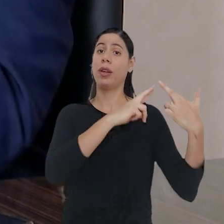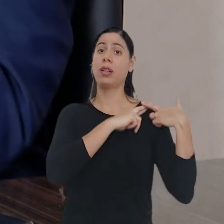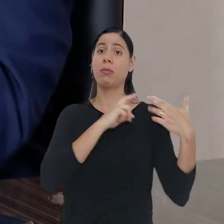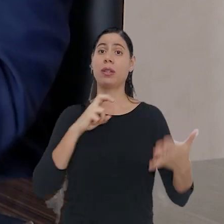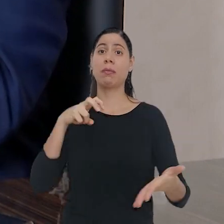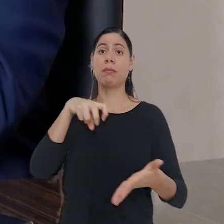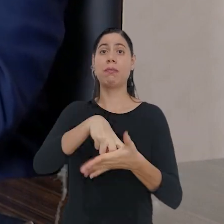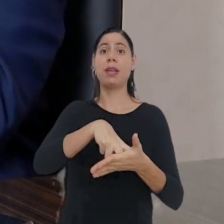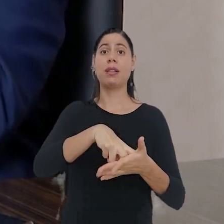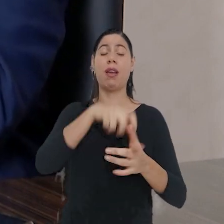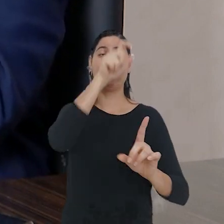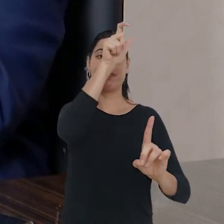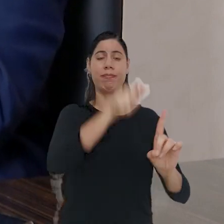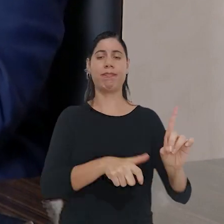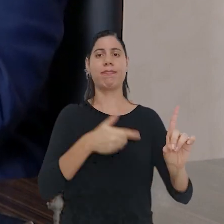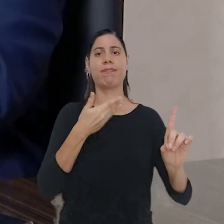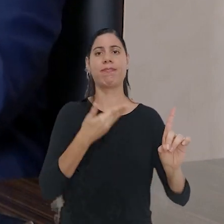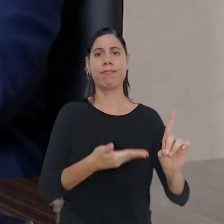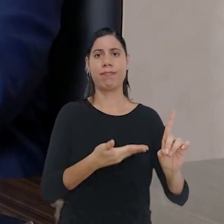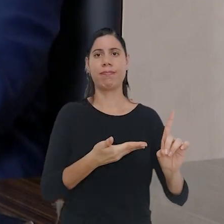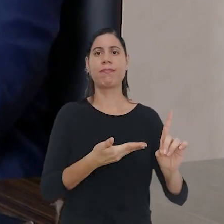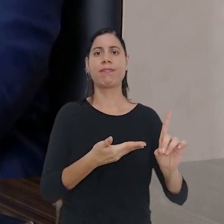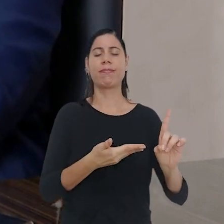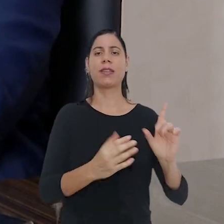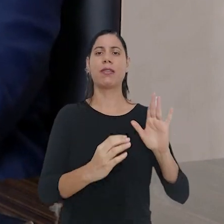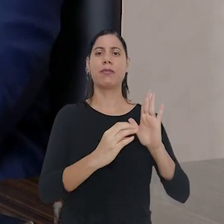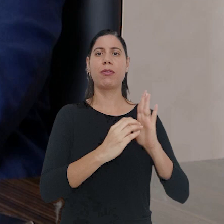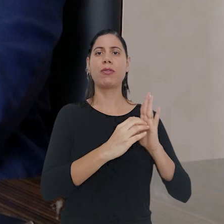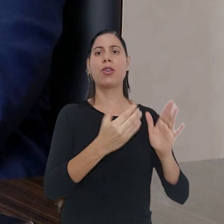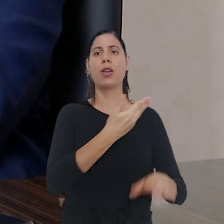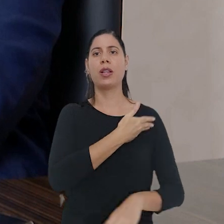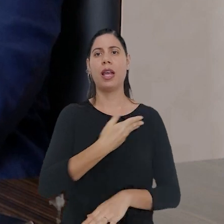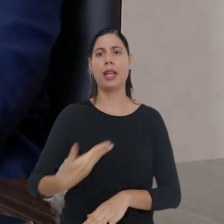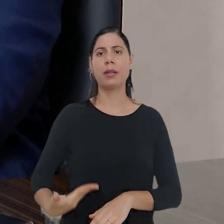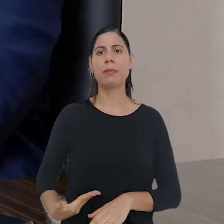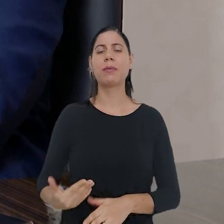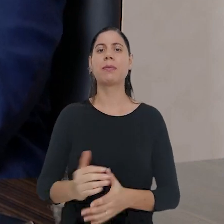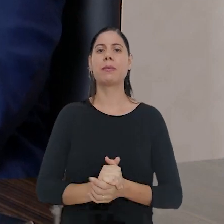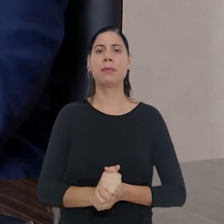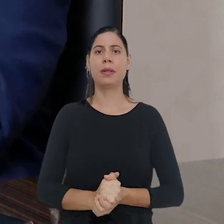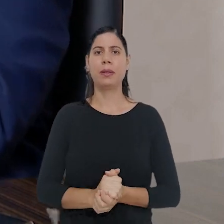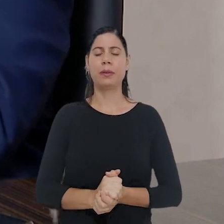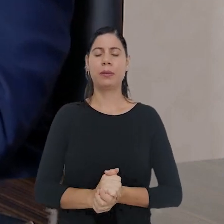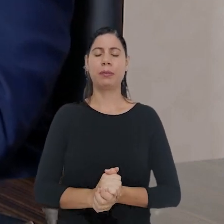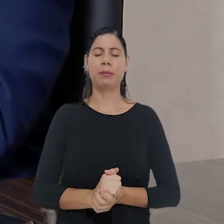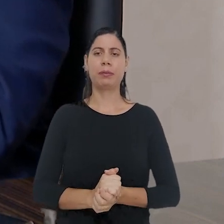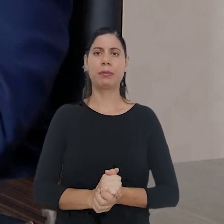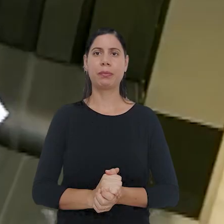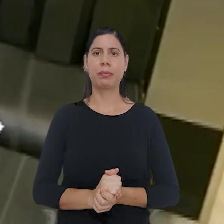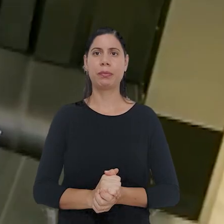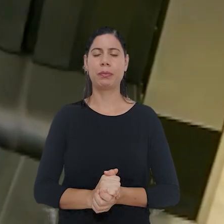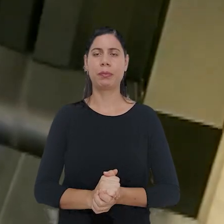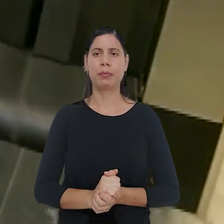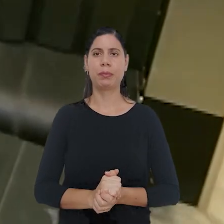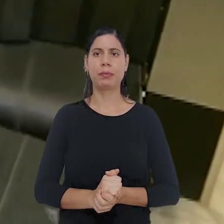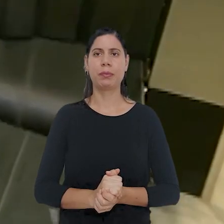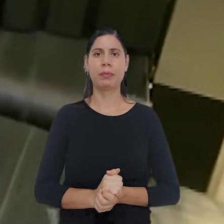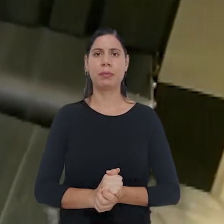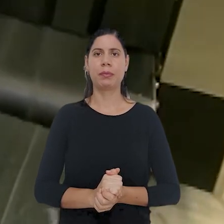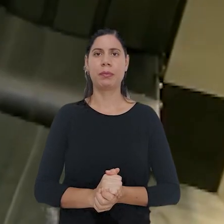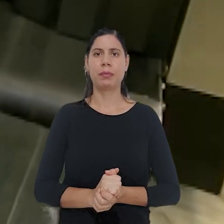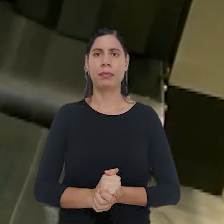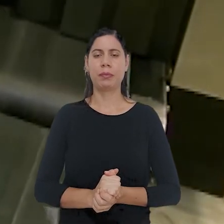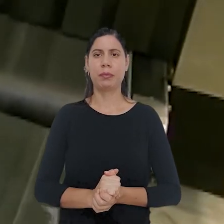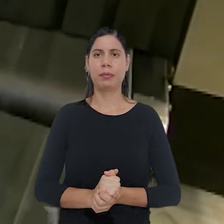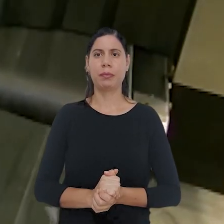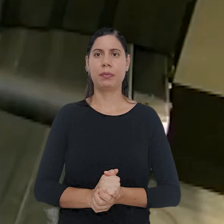penal é do agente, nesse caso, do funcionário público, para fins penais, que é o empregado do Correio.